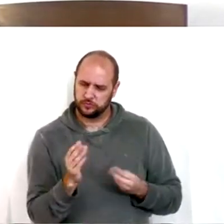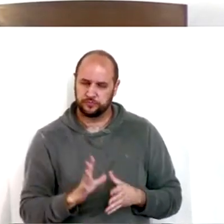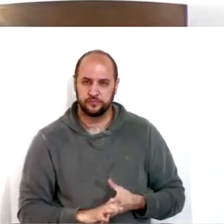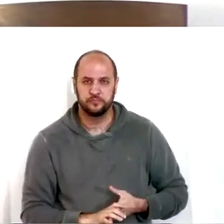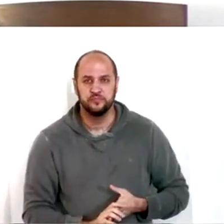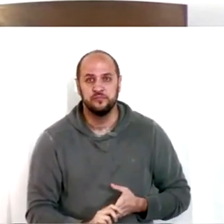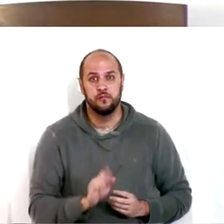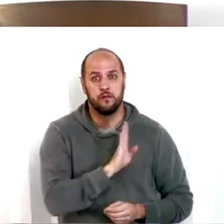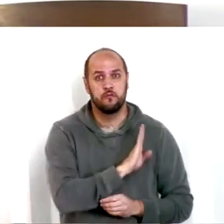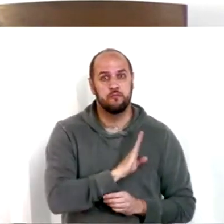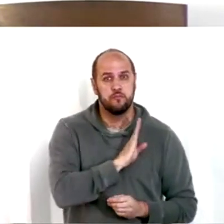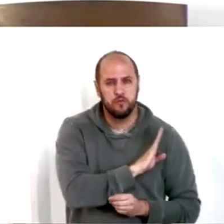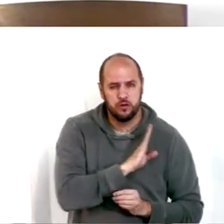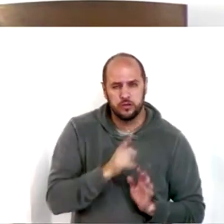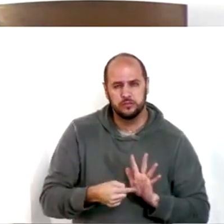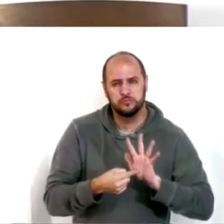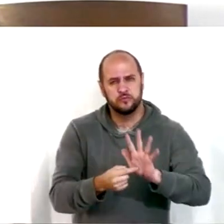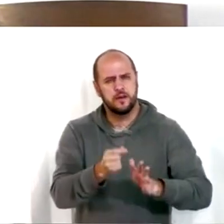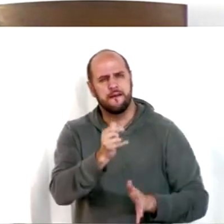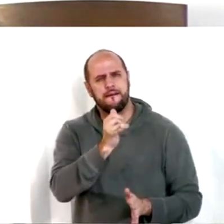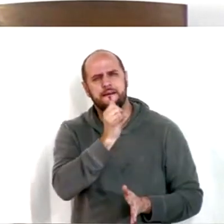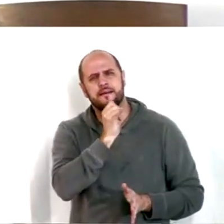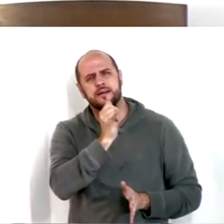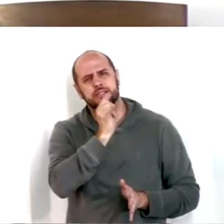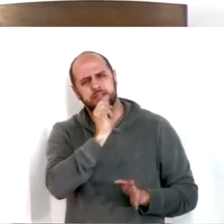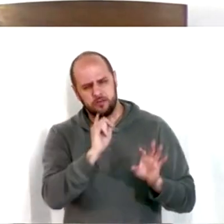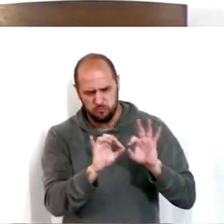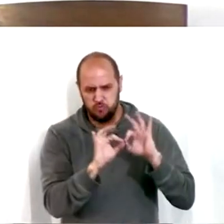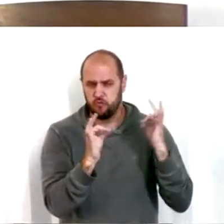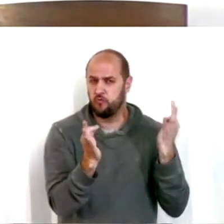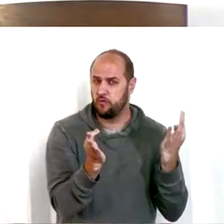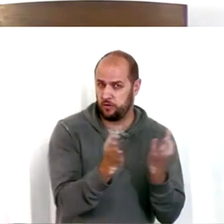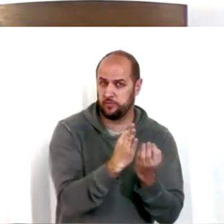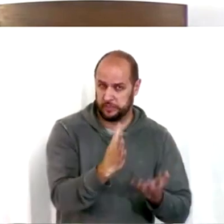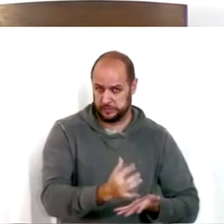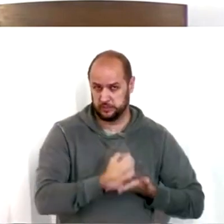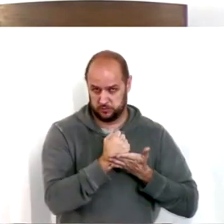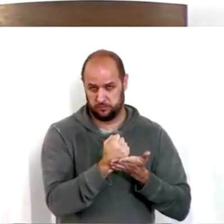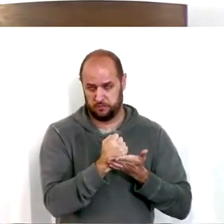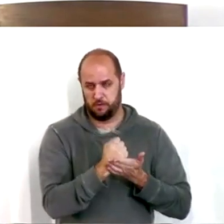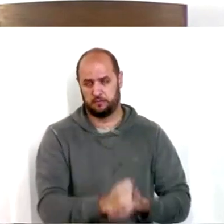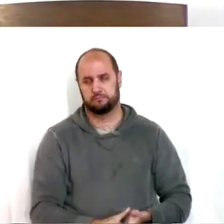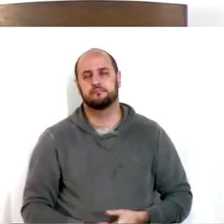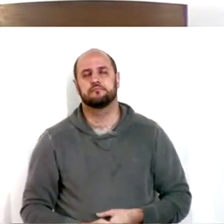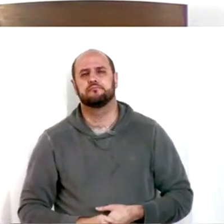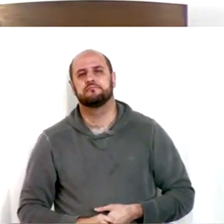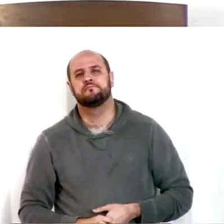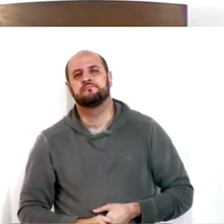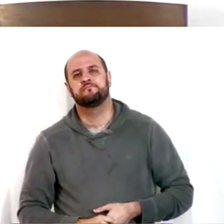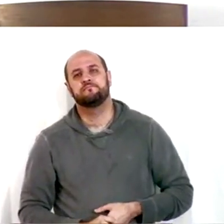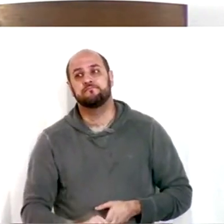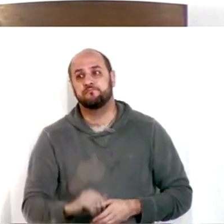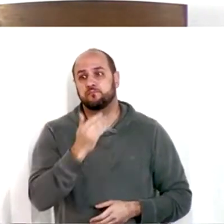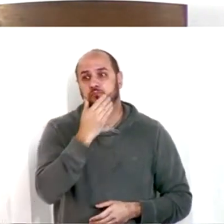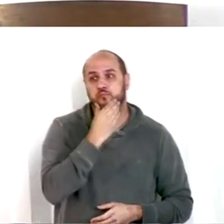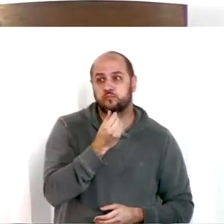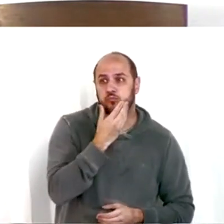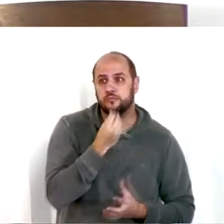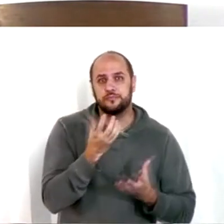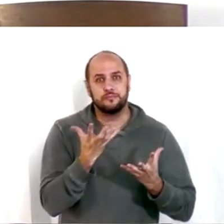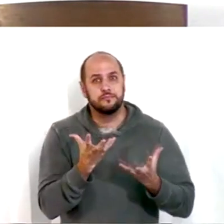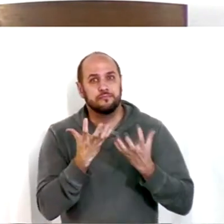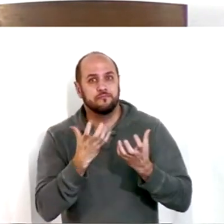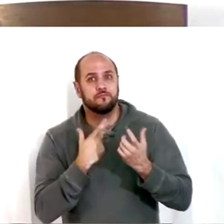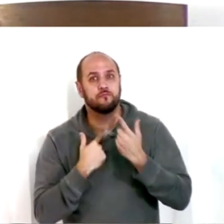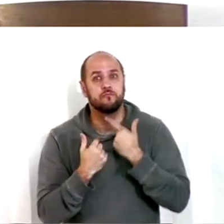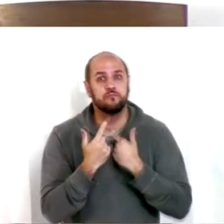a reação de Boaz nos fornece um modelo de um parente resgatador. Ele é um homem que